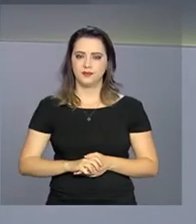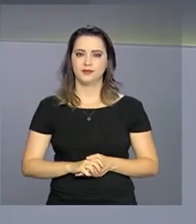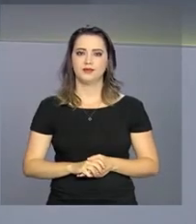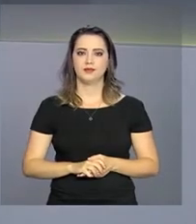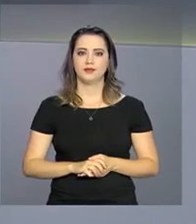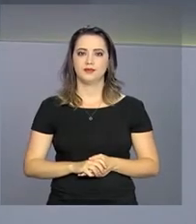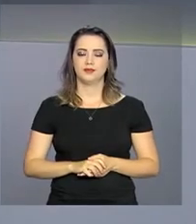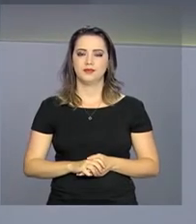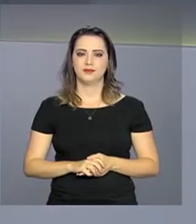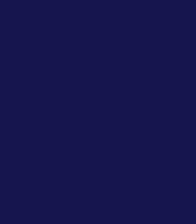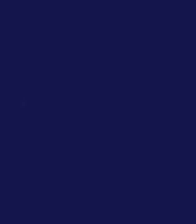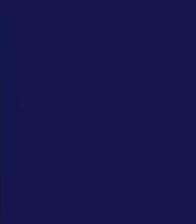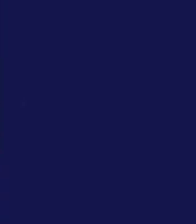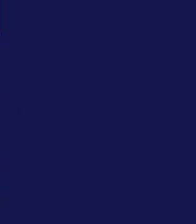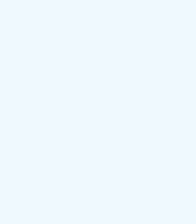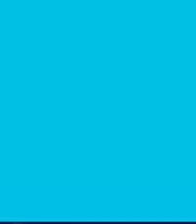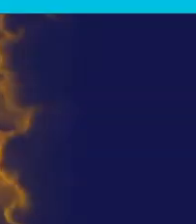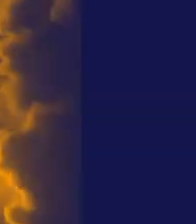Governo Federal.